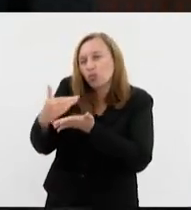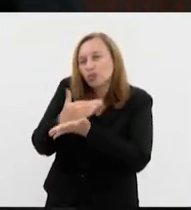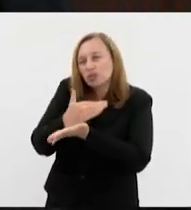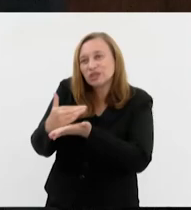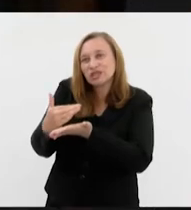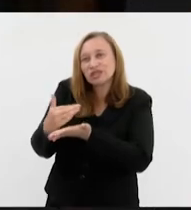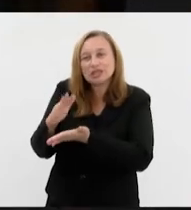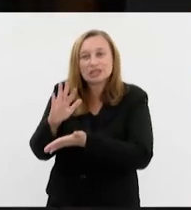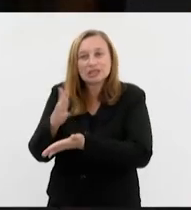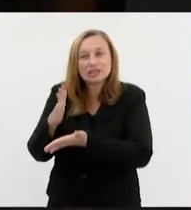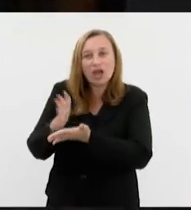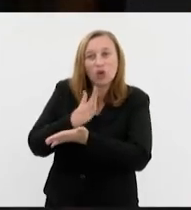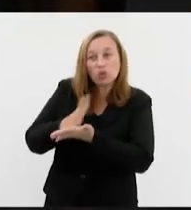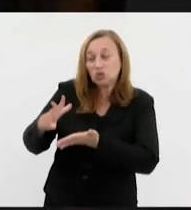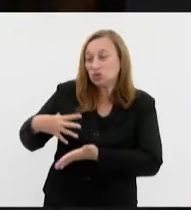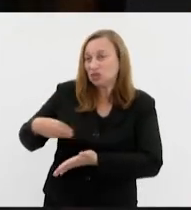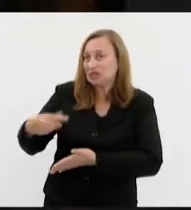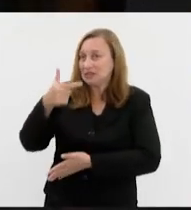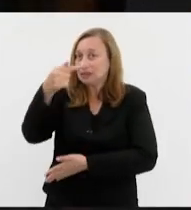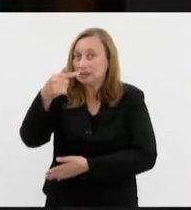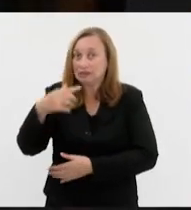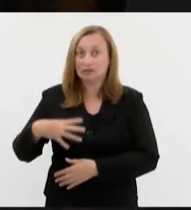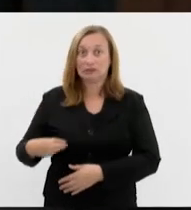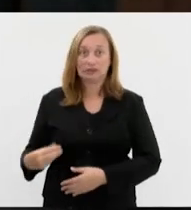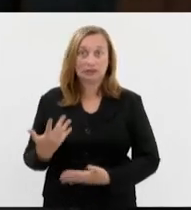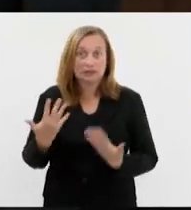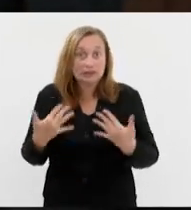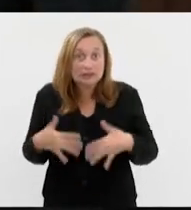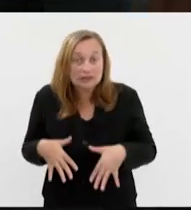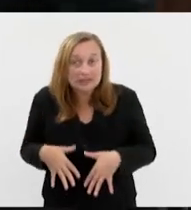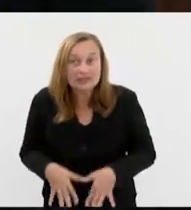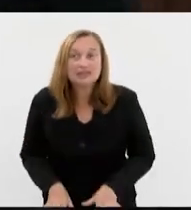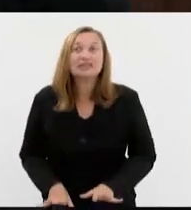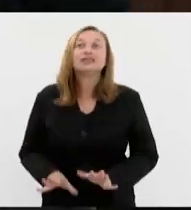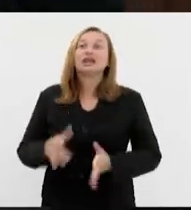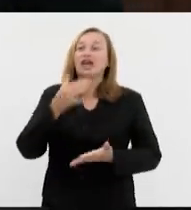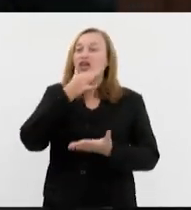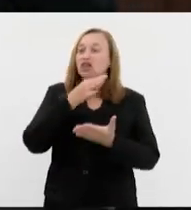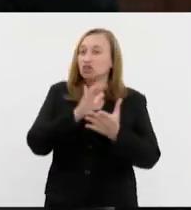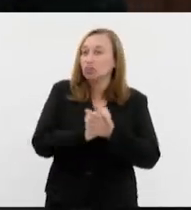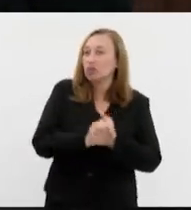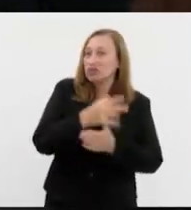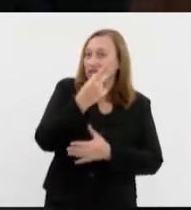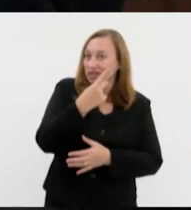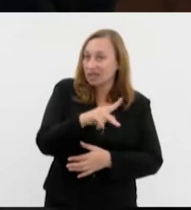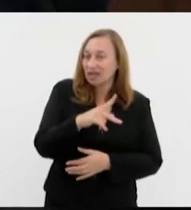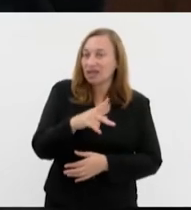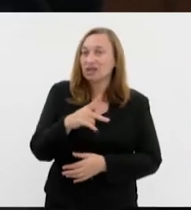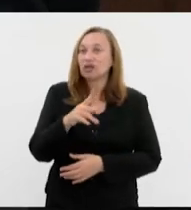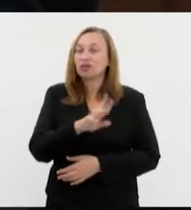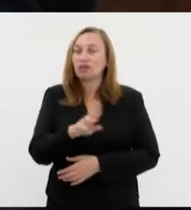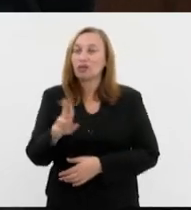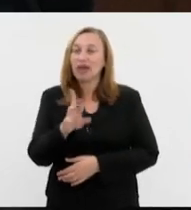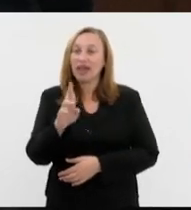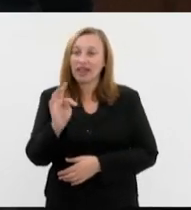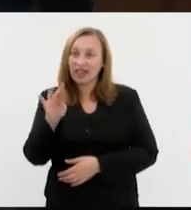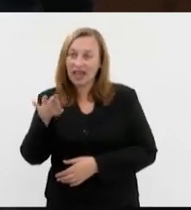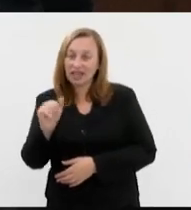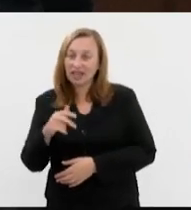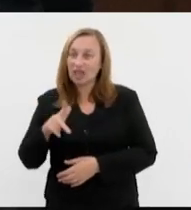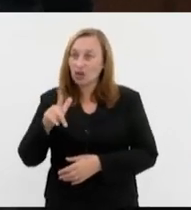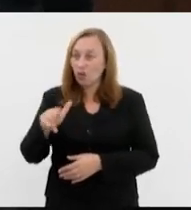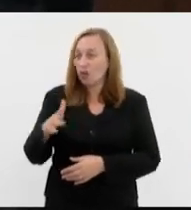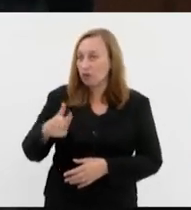ele que chegando 7 filhos. E a companheira do Márcio Gualberto, Renata, inclusive, me achará, e falava o quanto que